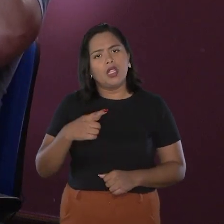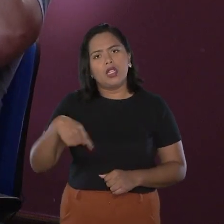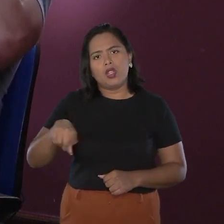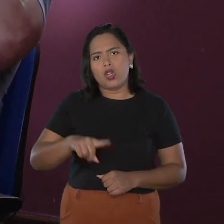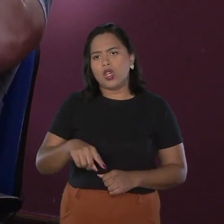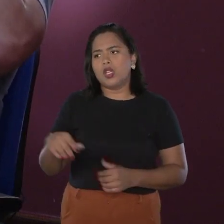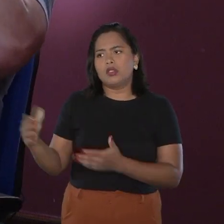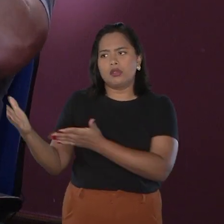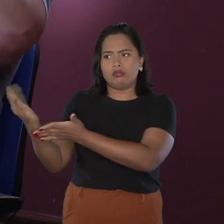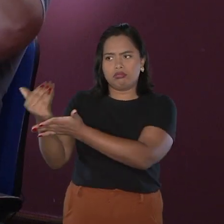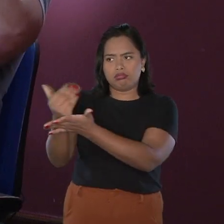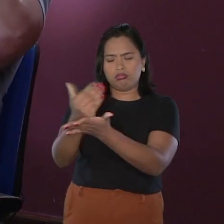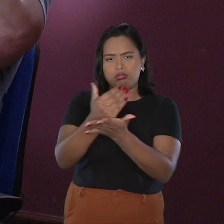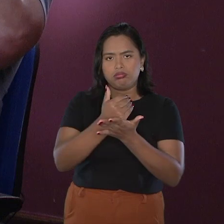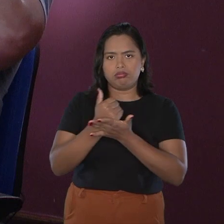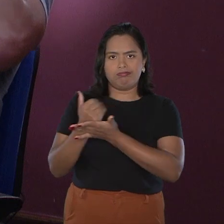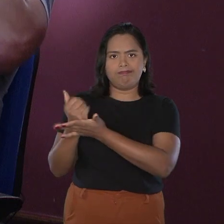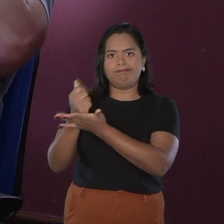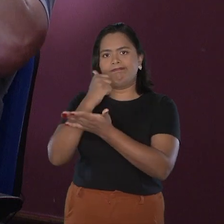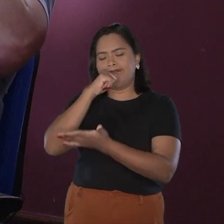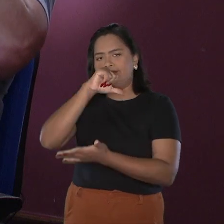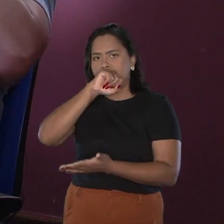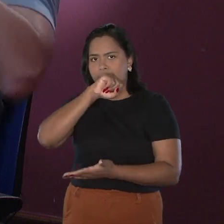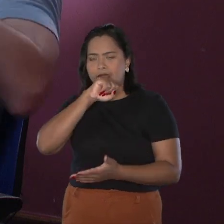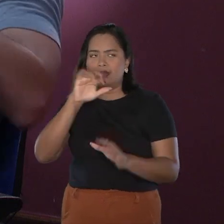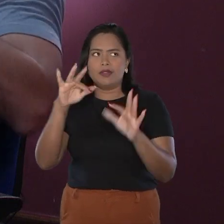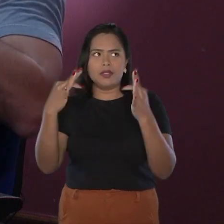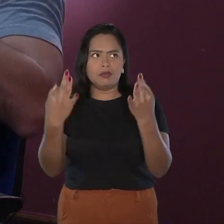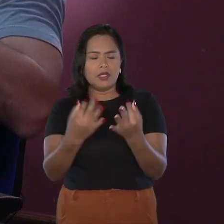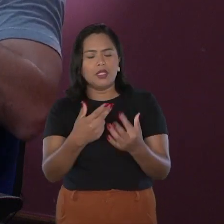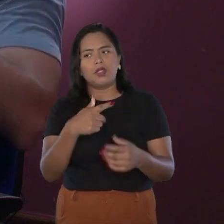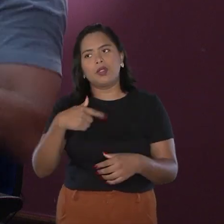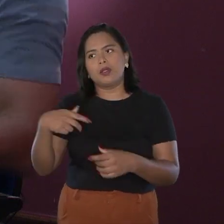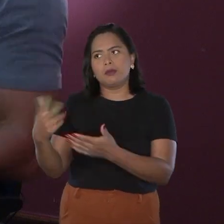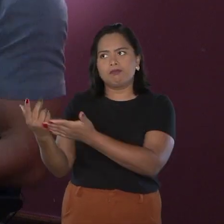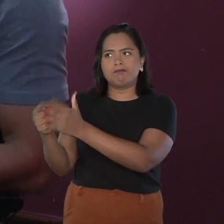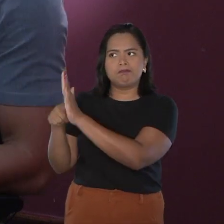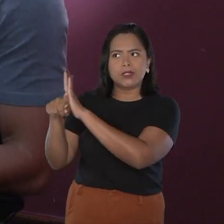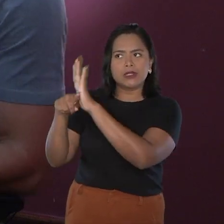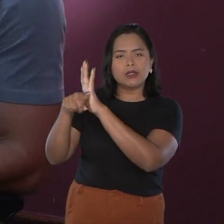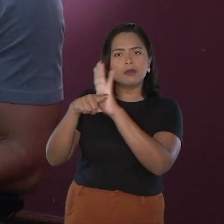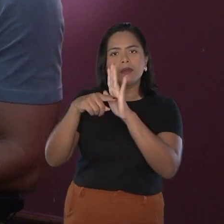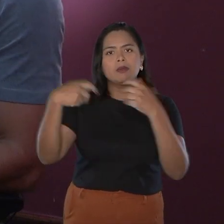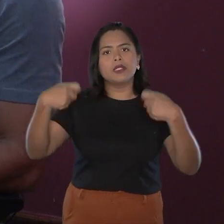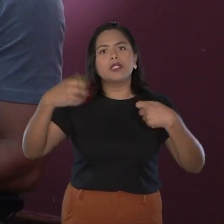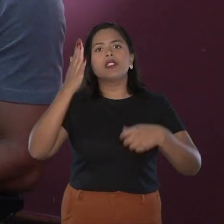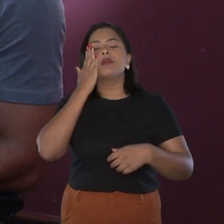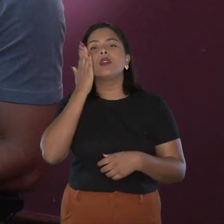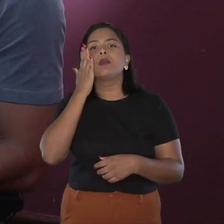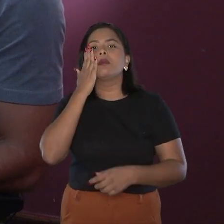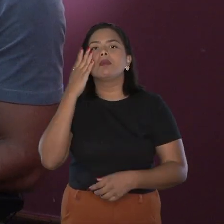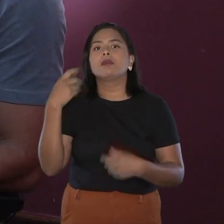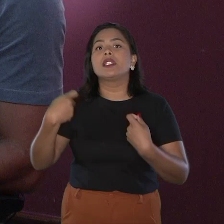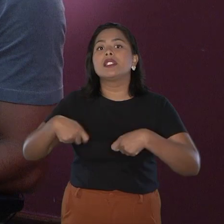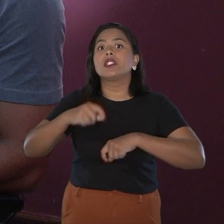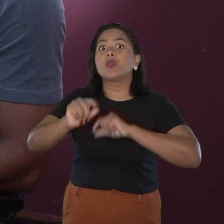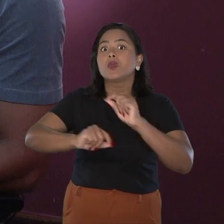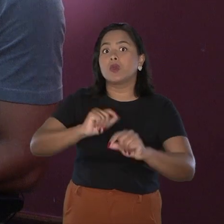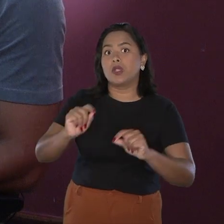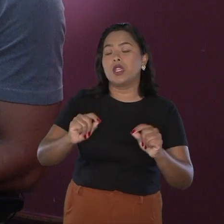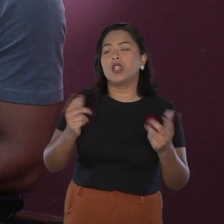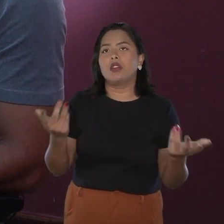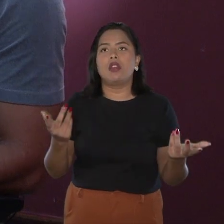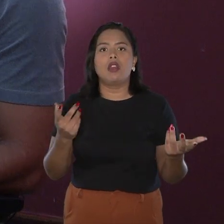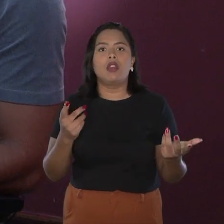entre as mães né fiz no Instagram tô vendo também nos grupos porque a gente quer saber o que que as pessoas precisam saber então a gente quer atingir todos os públicos que